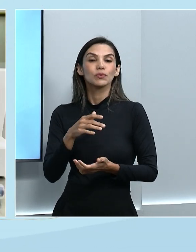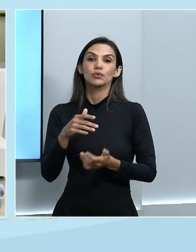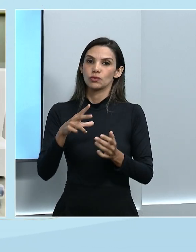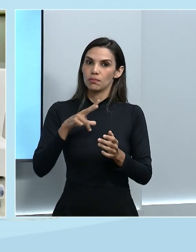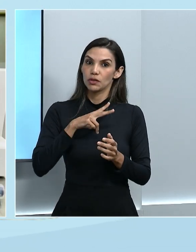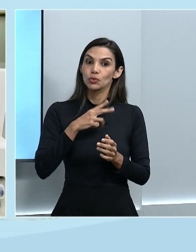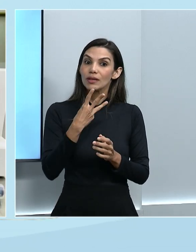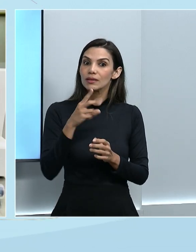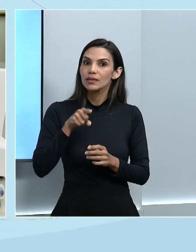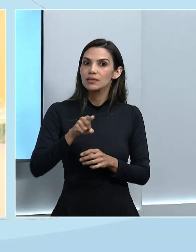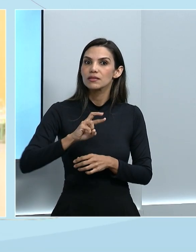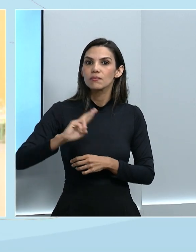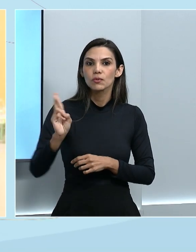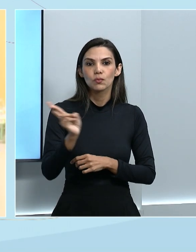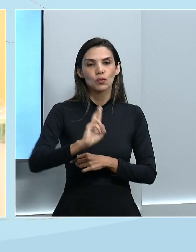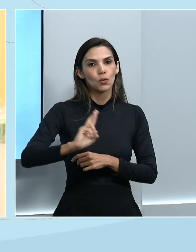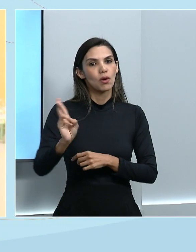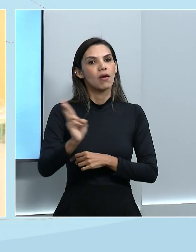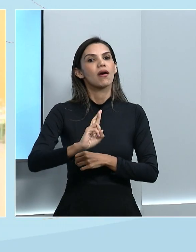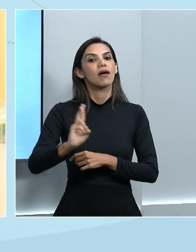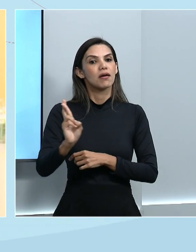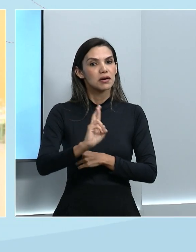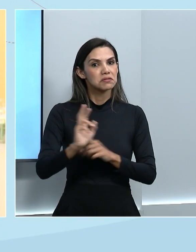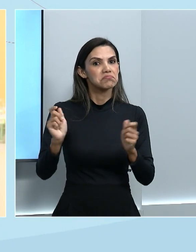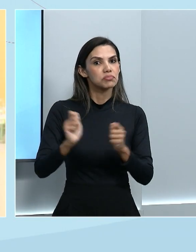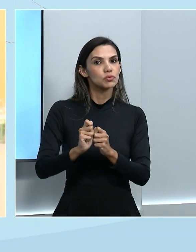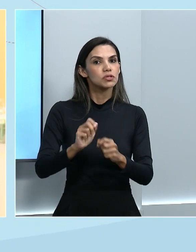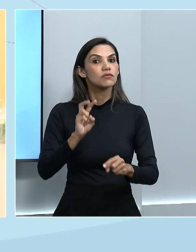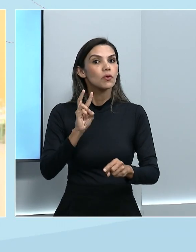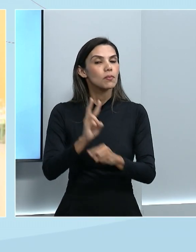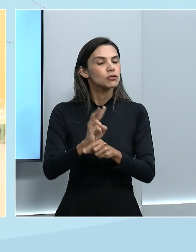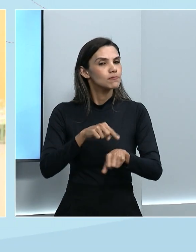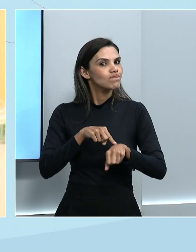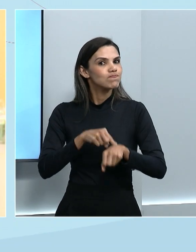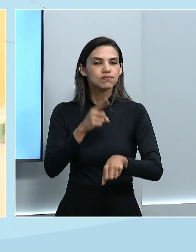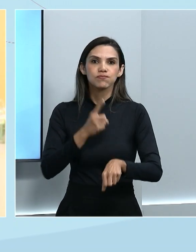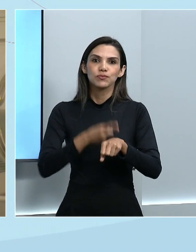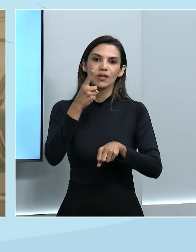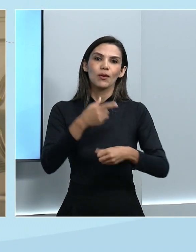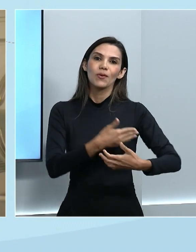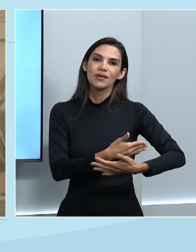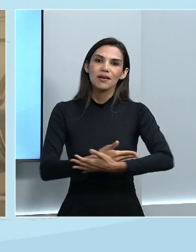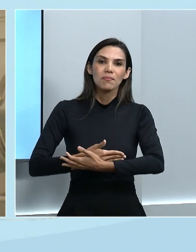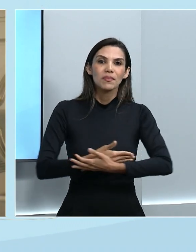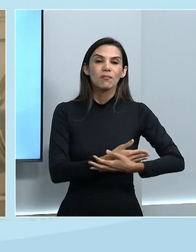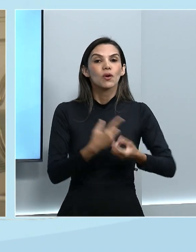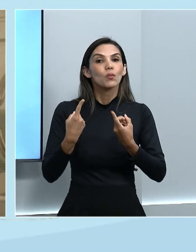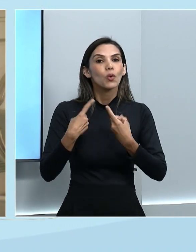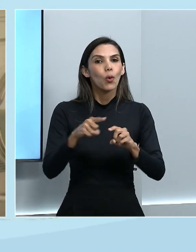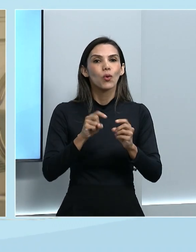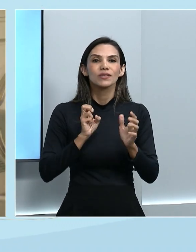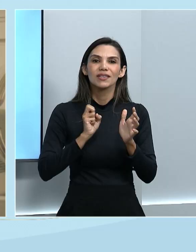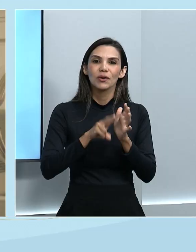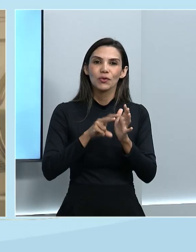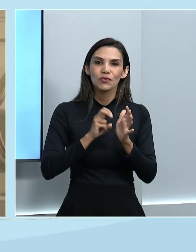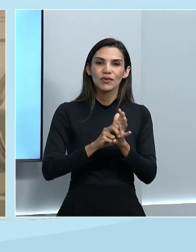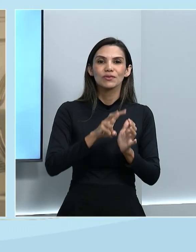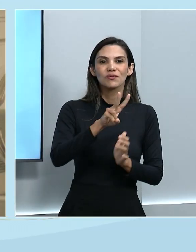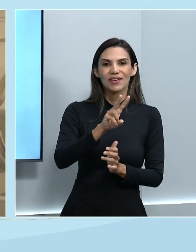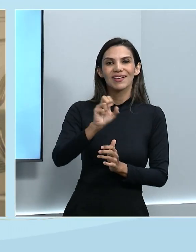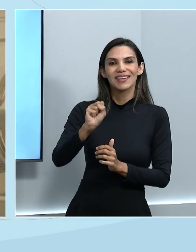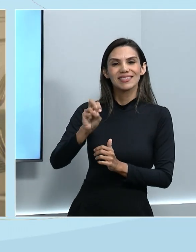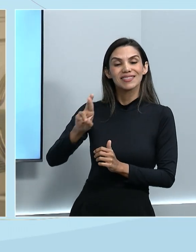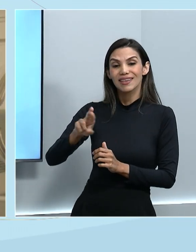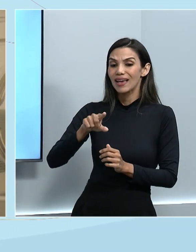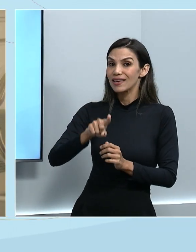O medicamento é capaz de fornecer proteção imediata aos bebês contra o vírus sincial respiratório,